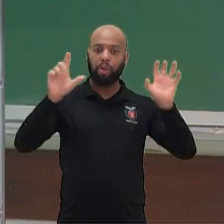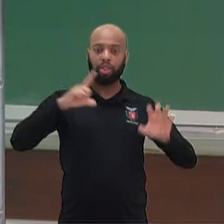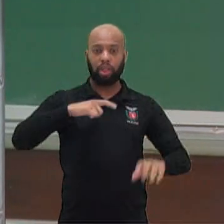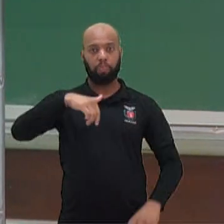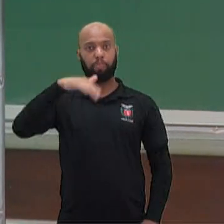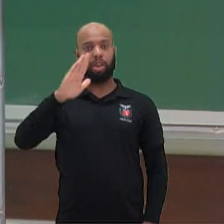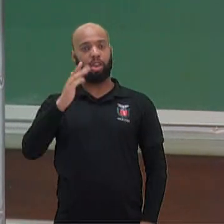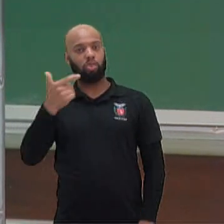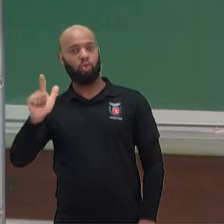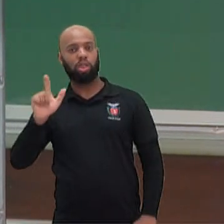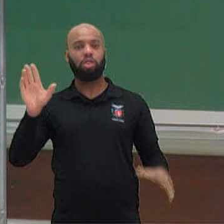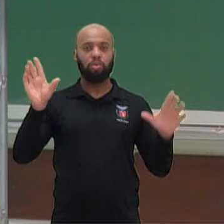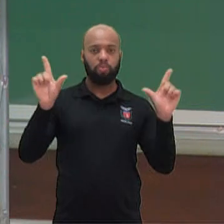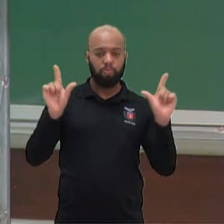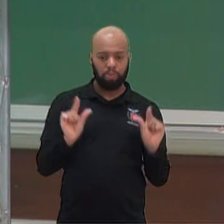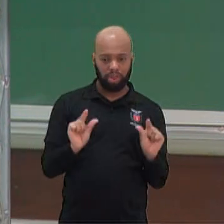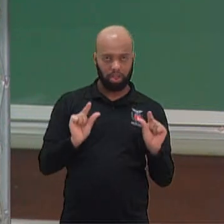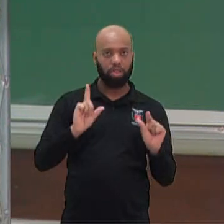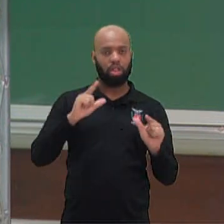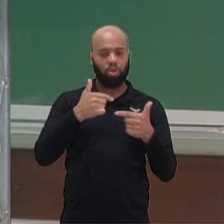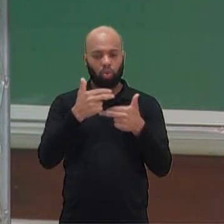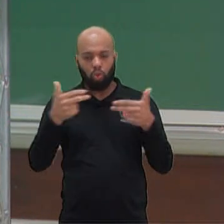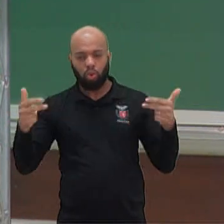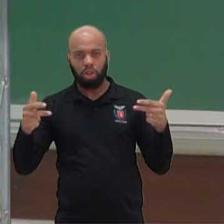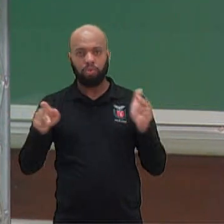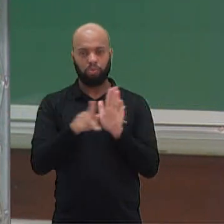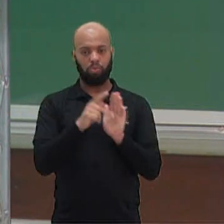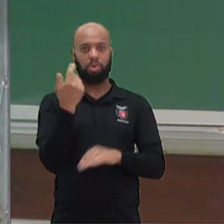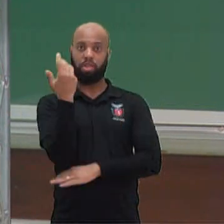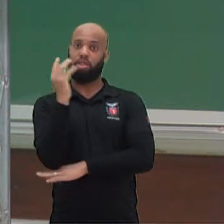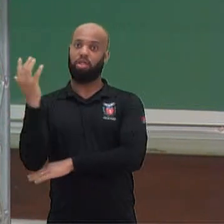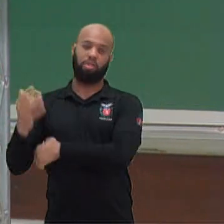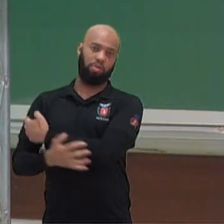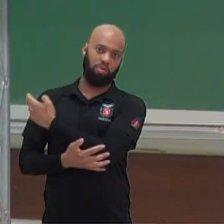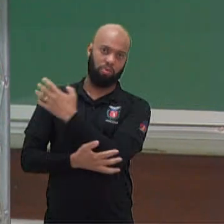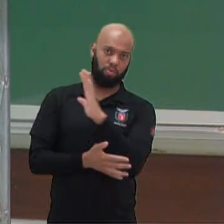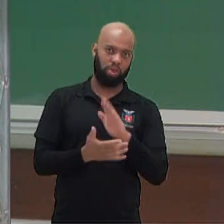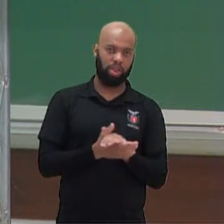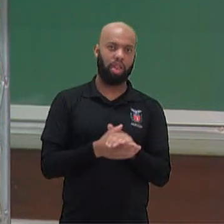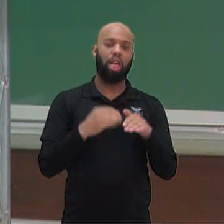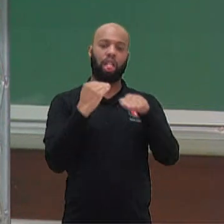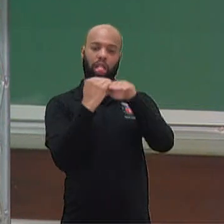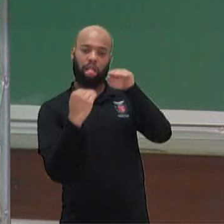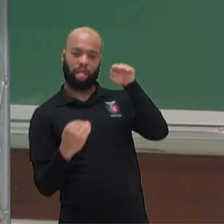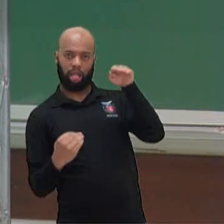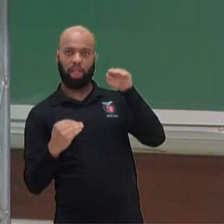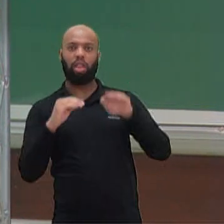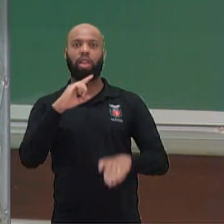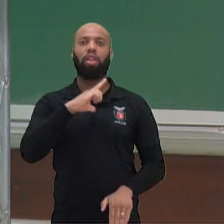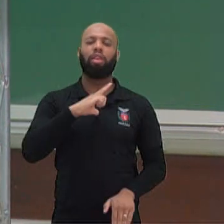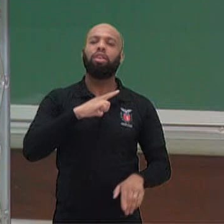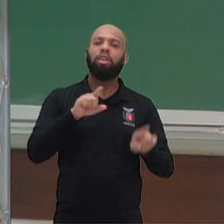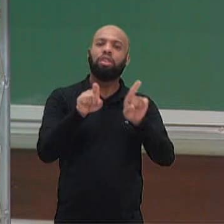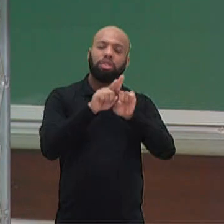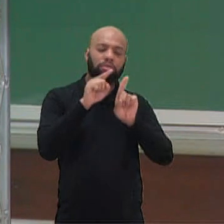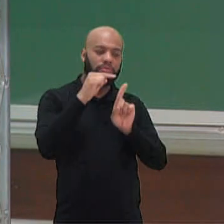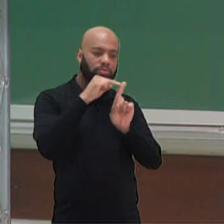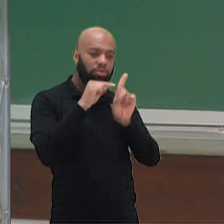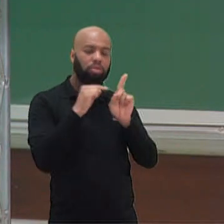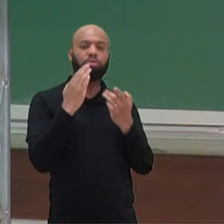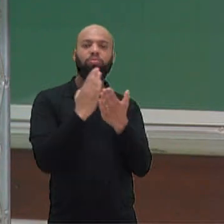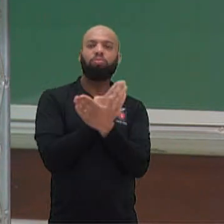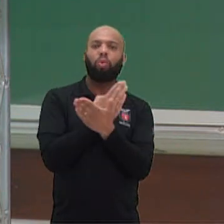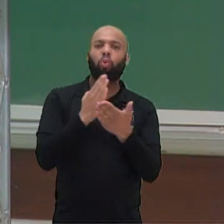regiões que têm menos. Essa distribuição, ela não é homogênea, ela é irregular. E nós temos alguns tipos de